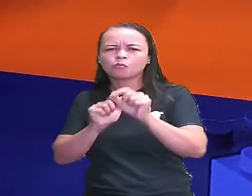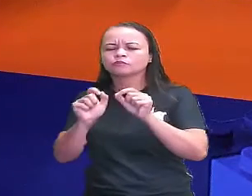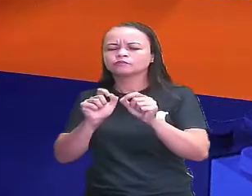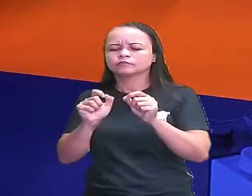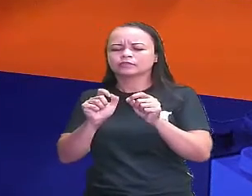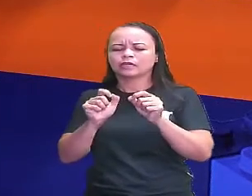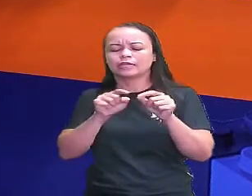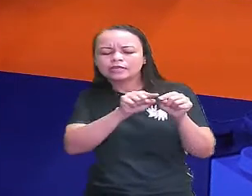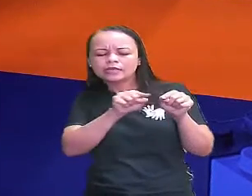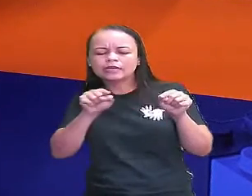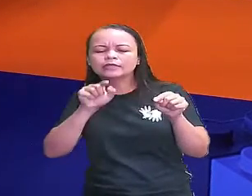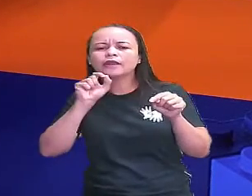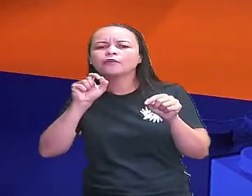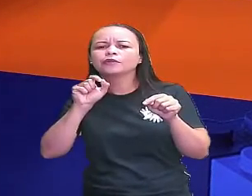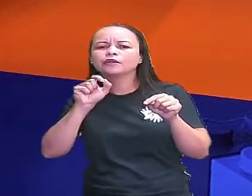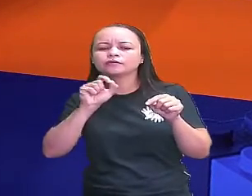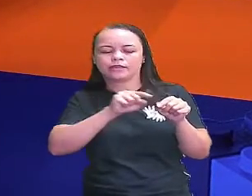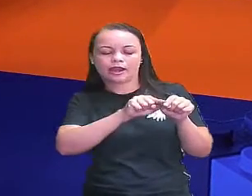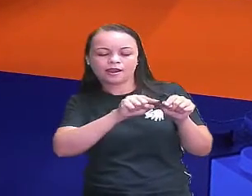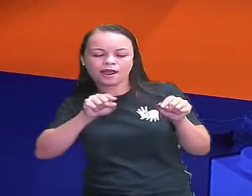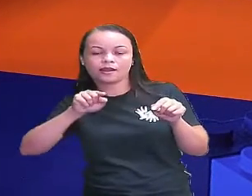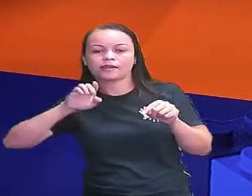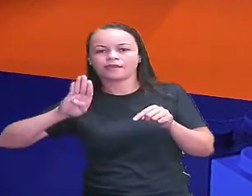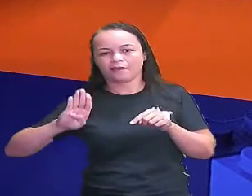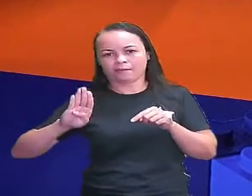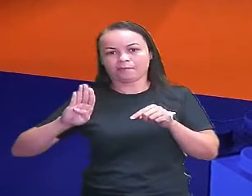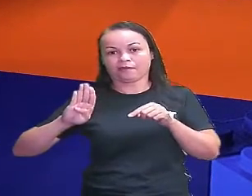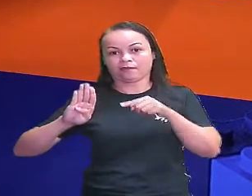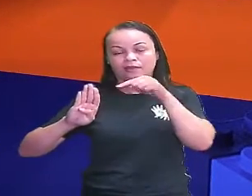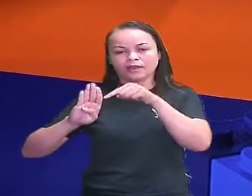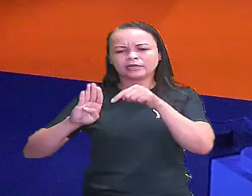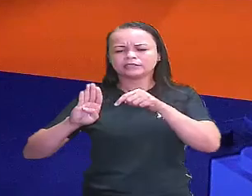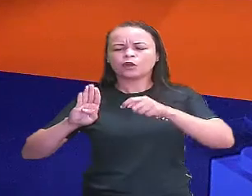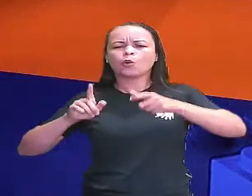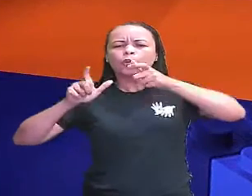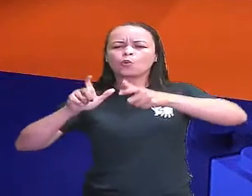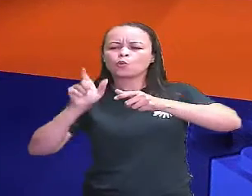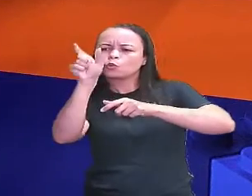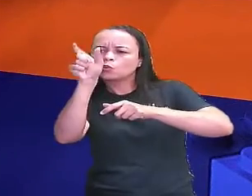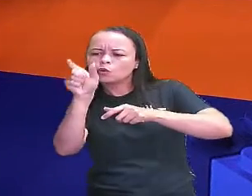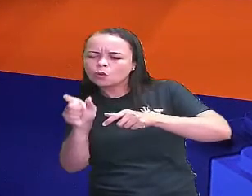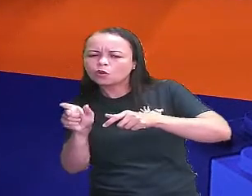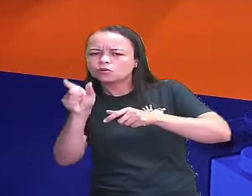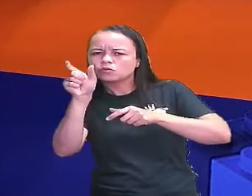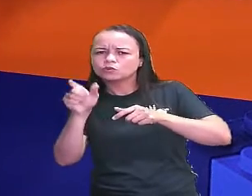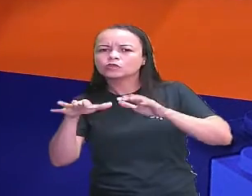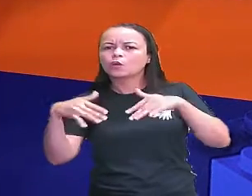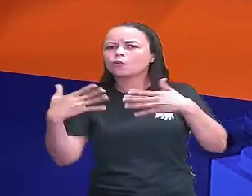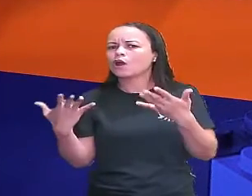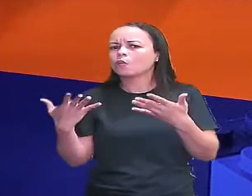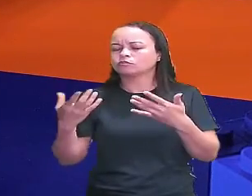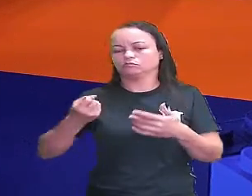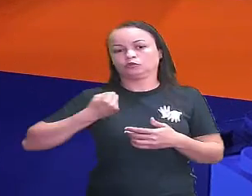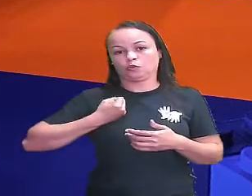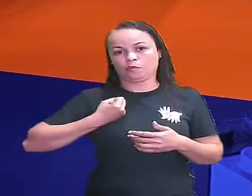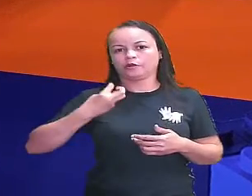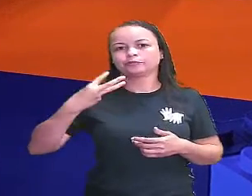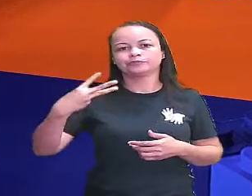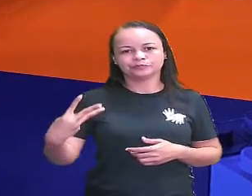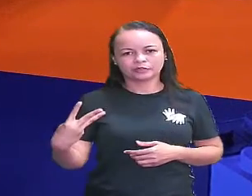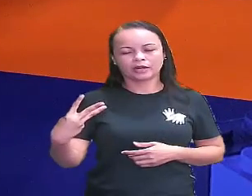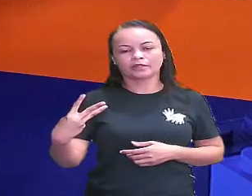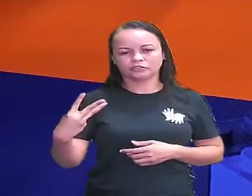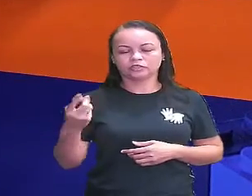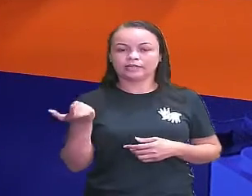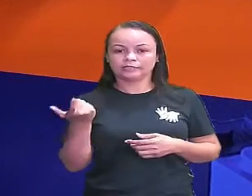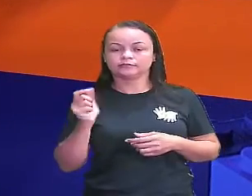Na linha B. É ou não é? E ele está em qual coluna? Ele está na coluna número 3. Então,